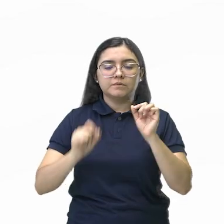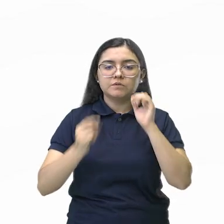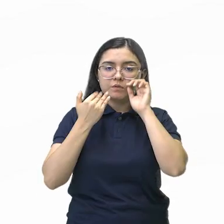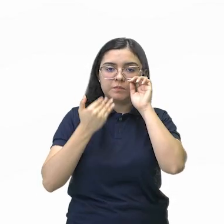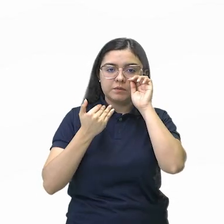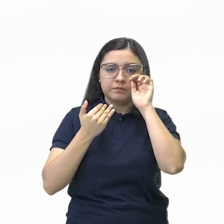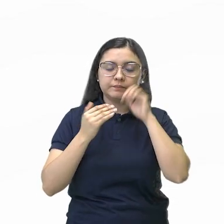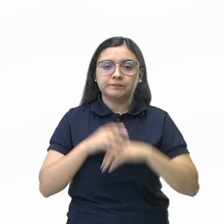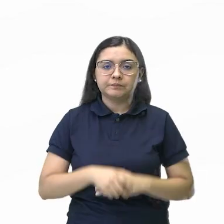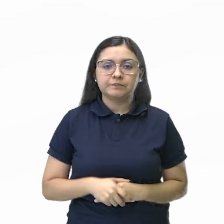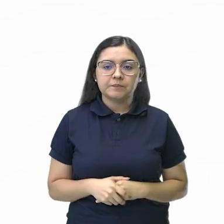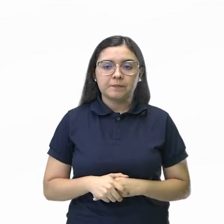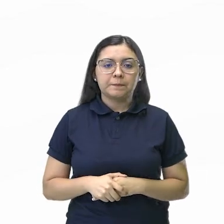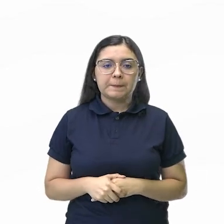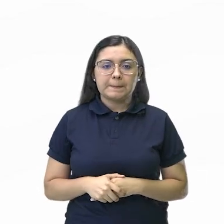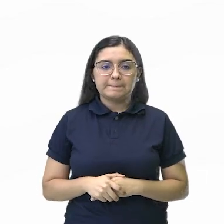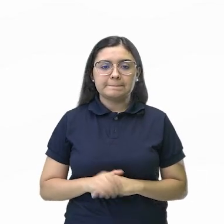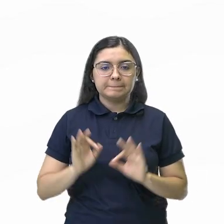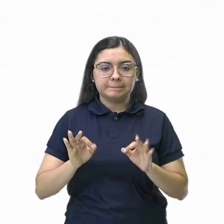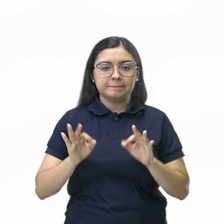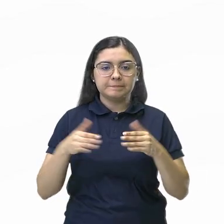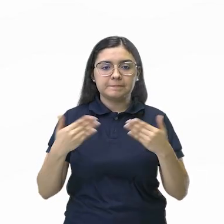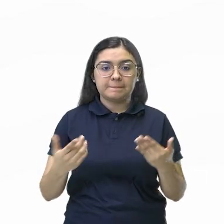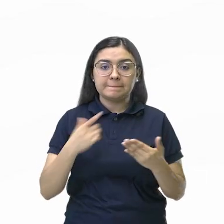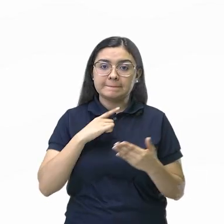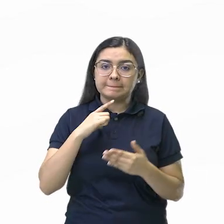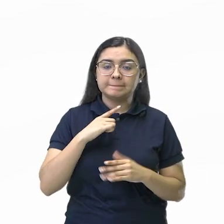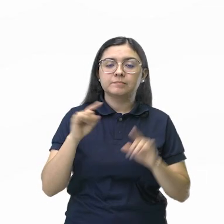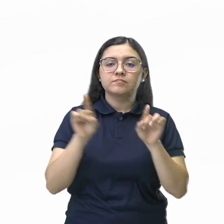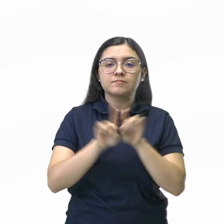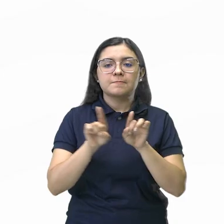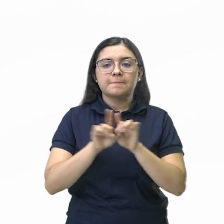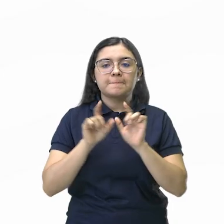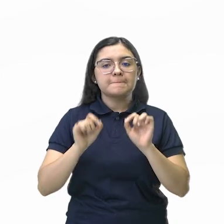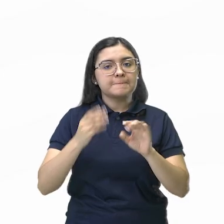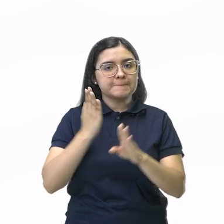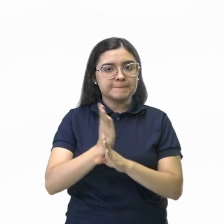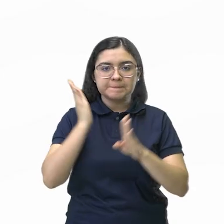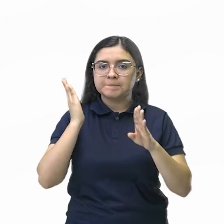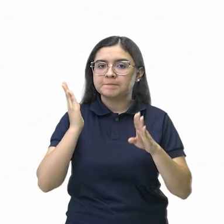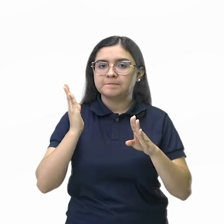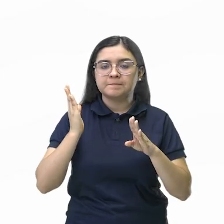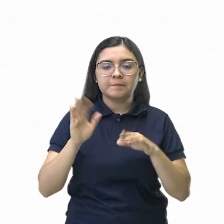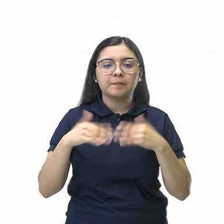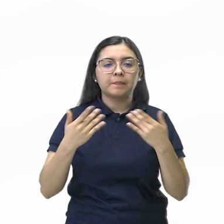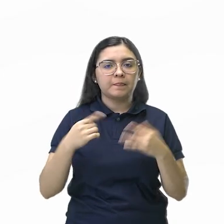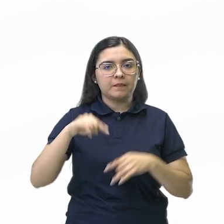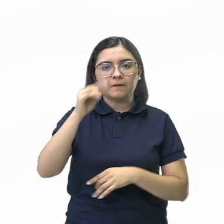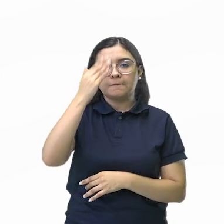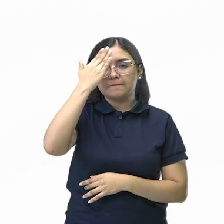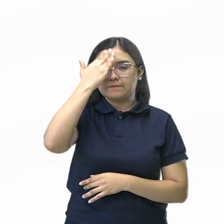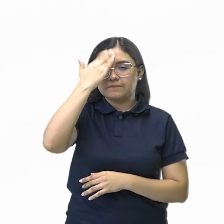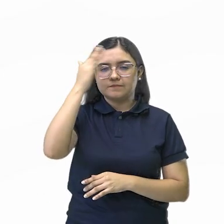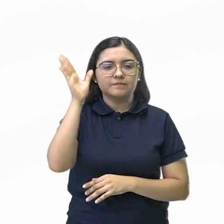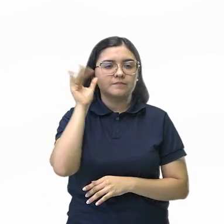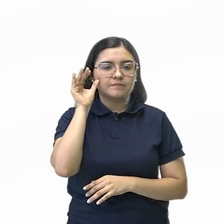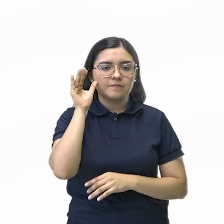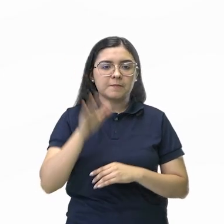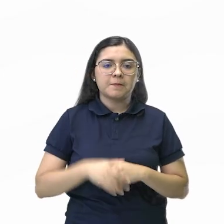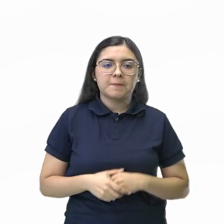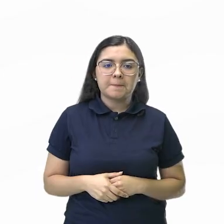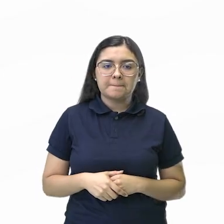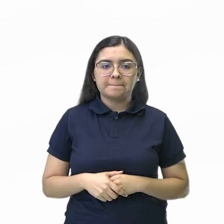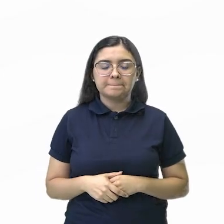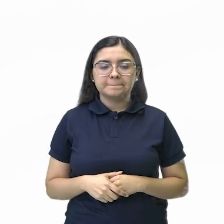dieta alimentar. Olha, foi ao acaso também esta descoberta. Vocês sabiam desta